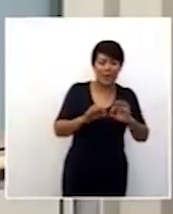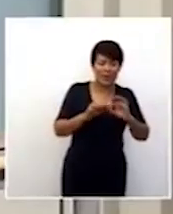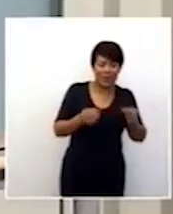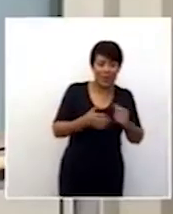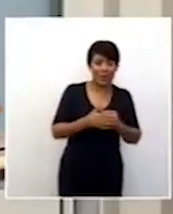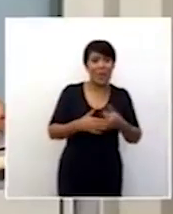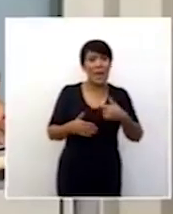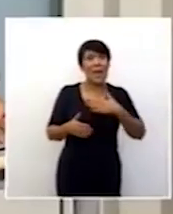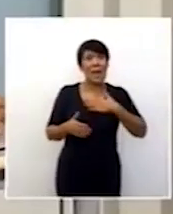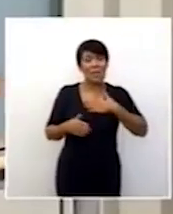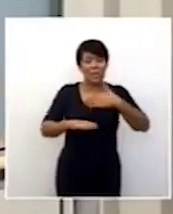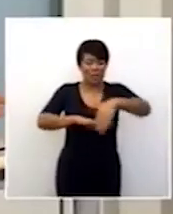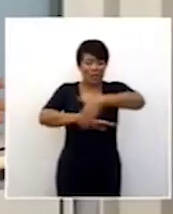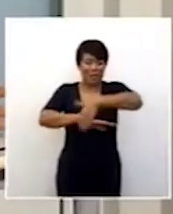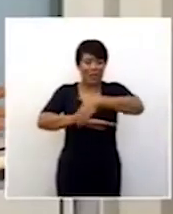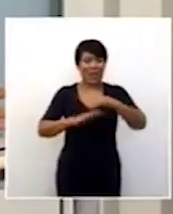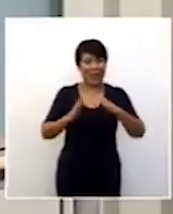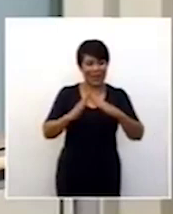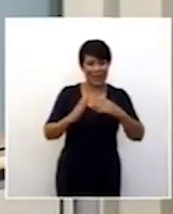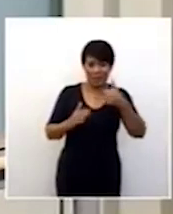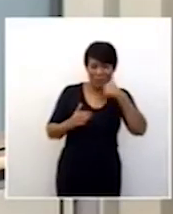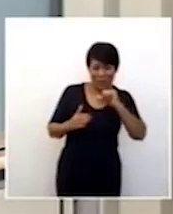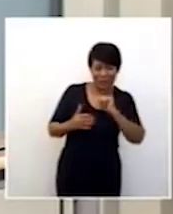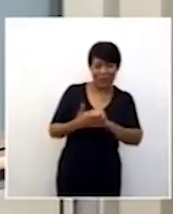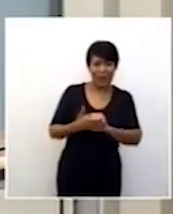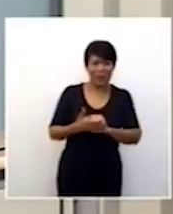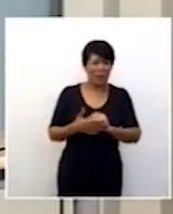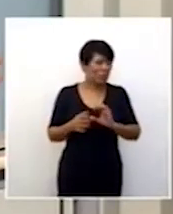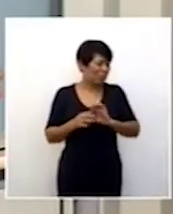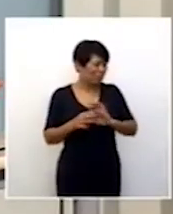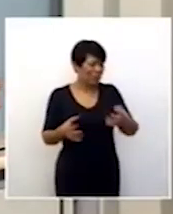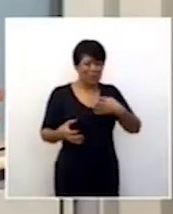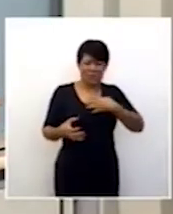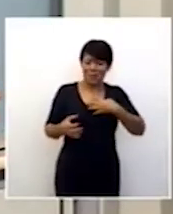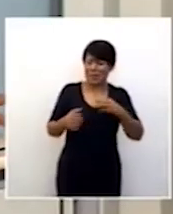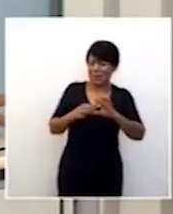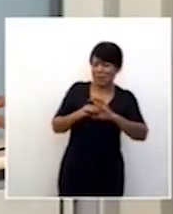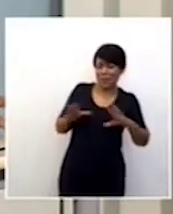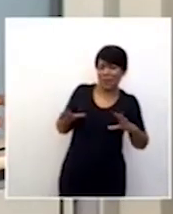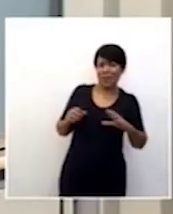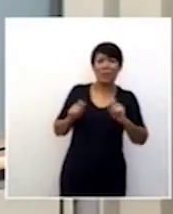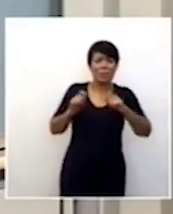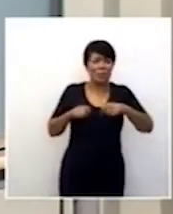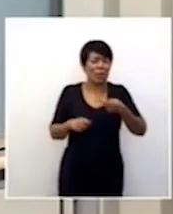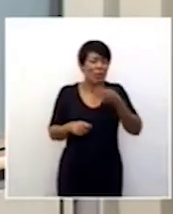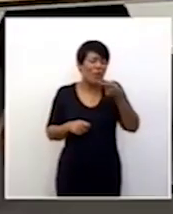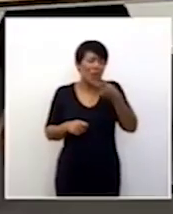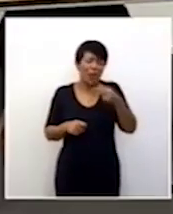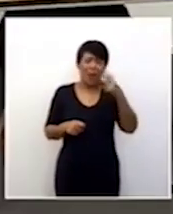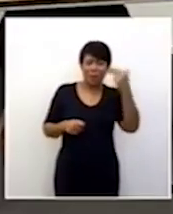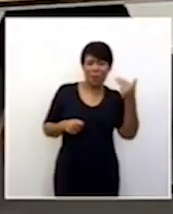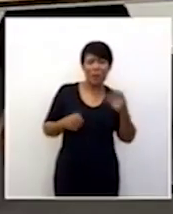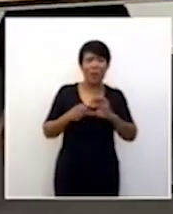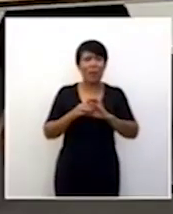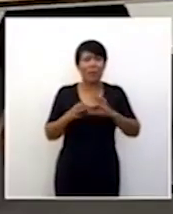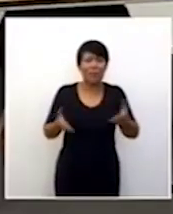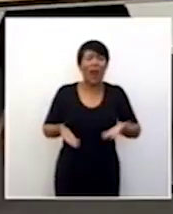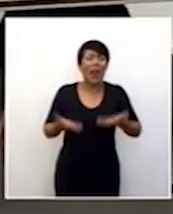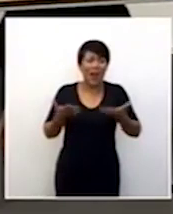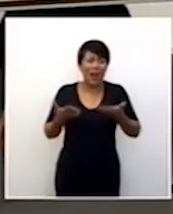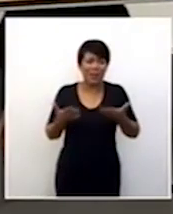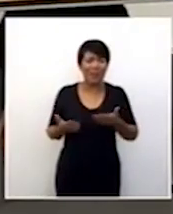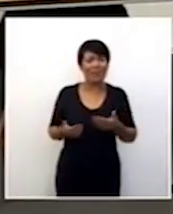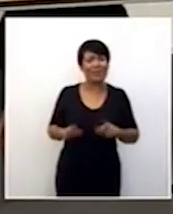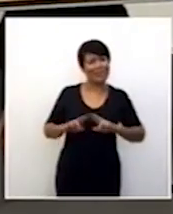casa da minha mãe, eu certamente não preciso falar assim, toda corretinha como a gente está ouvindo agora, não é? Firmeza. Firmeza. É